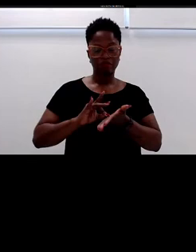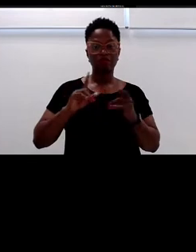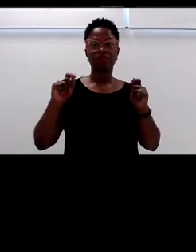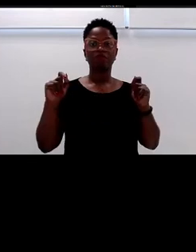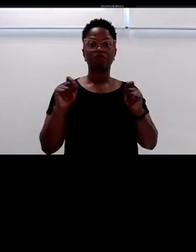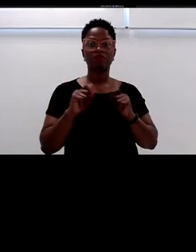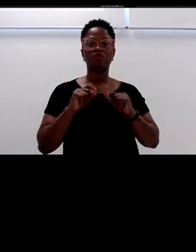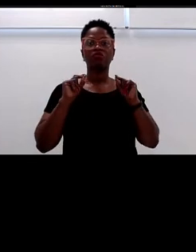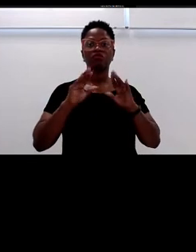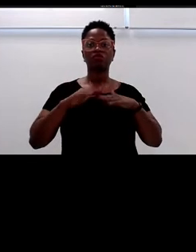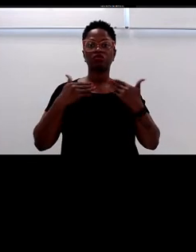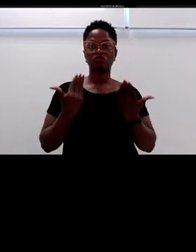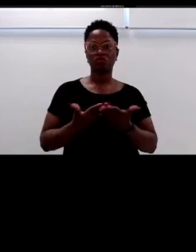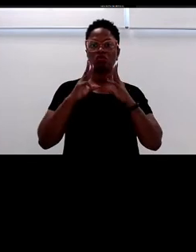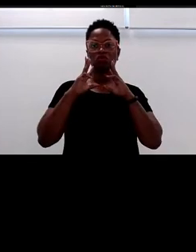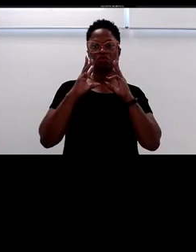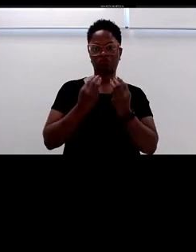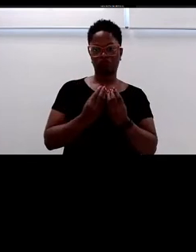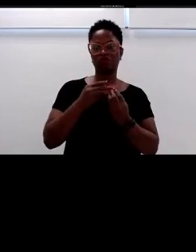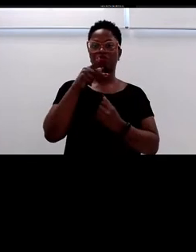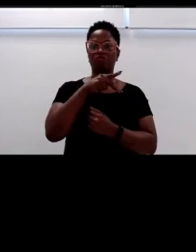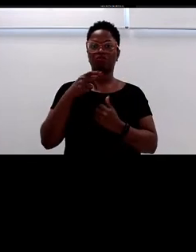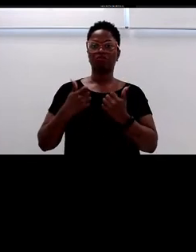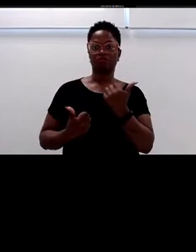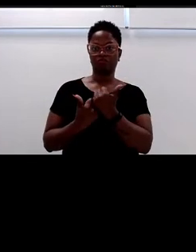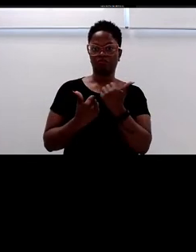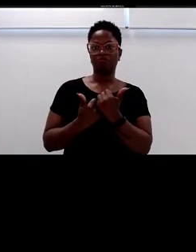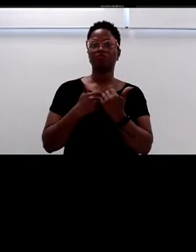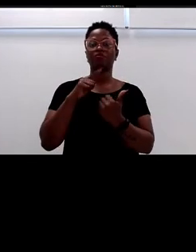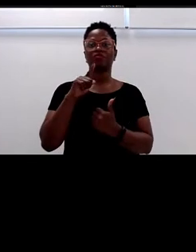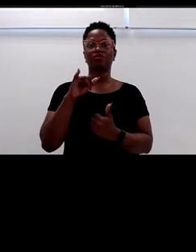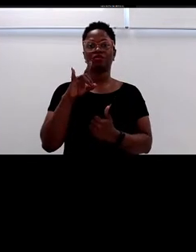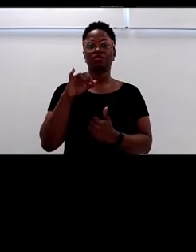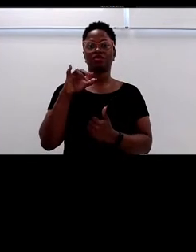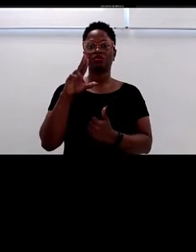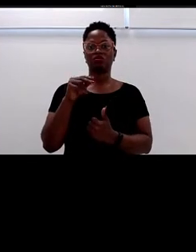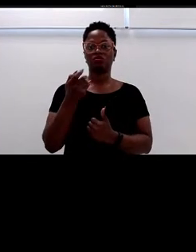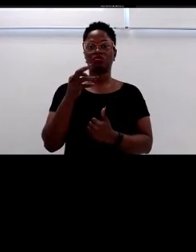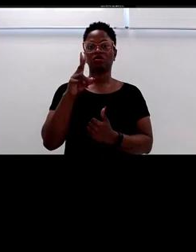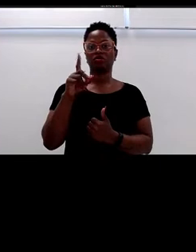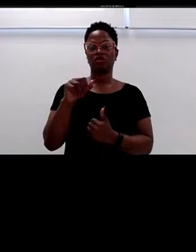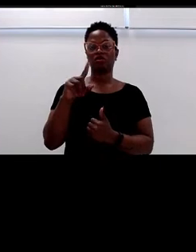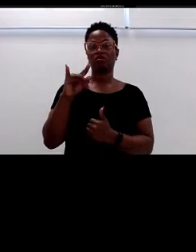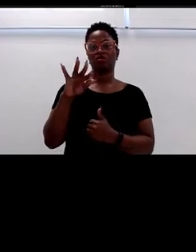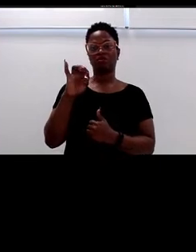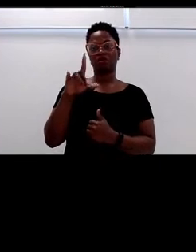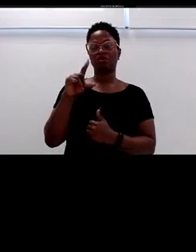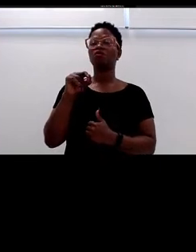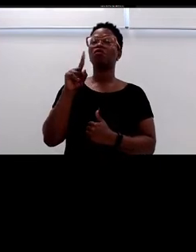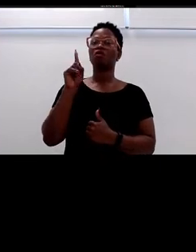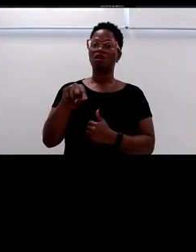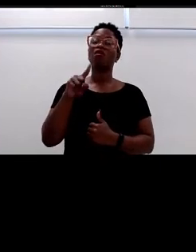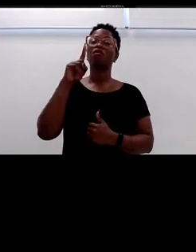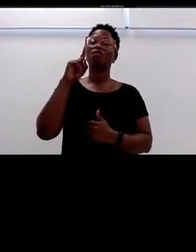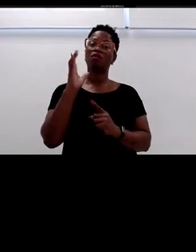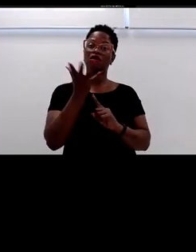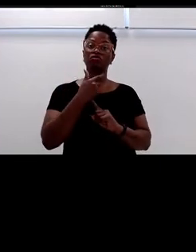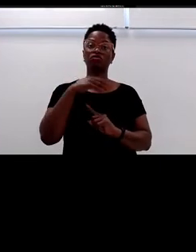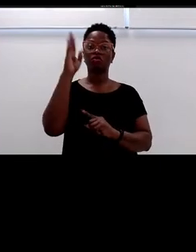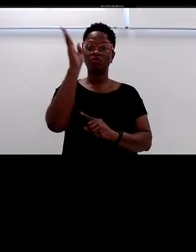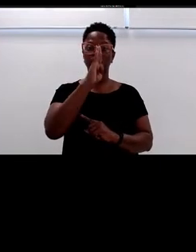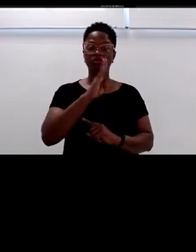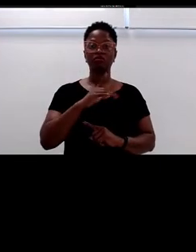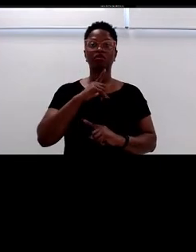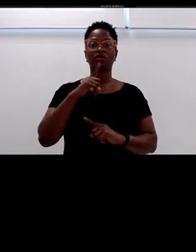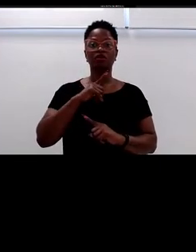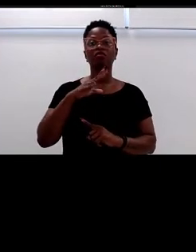de Manguinhos, cujo professor titular foi Lídio Bandeira de Melo, um dos raros artistas brasileiros que detém o